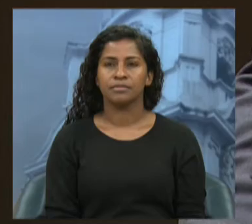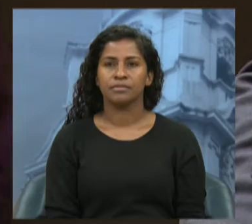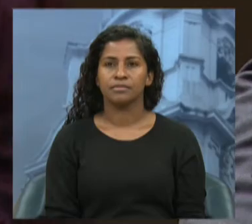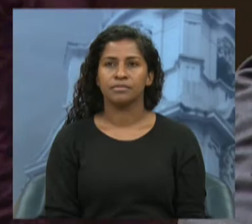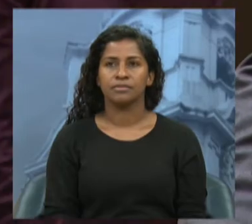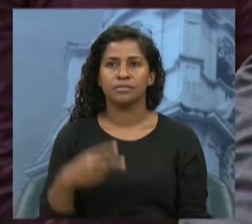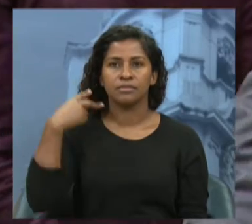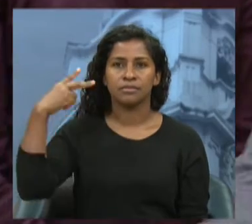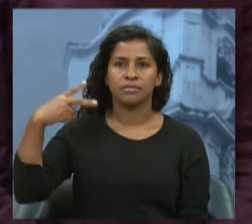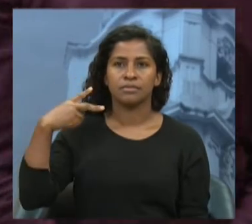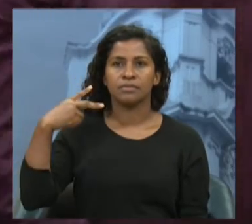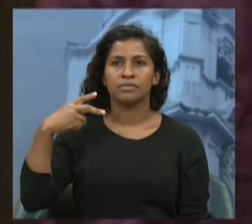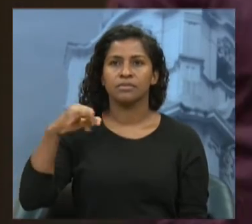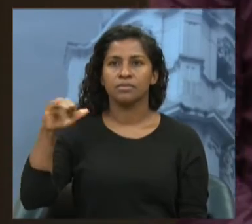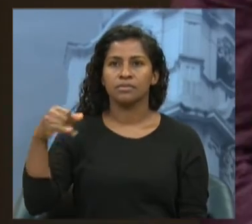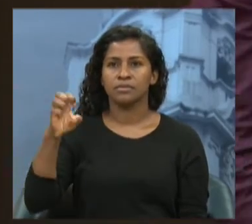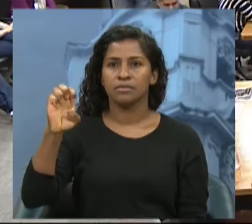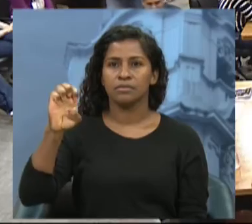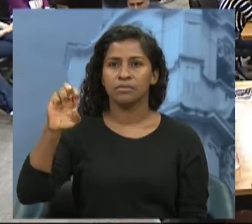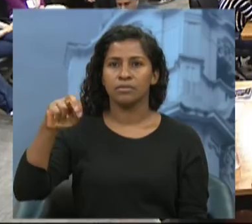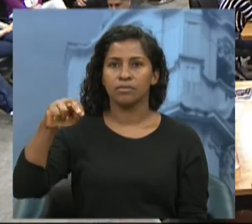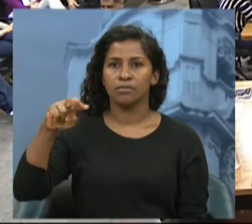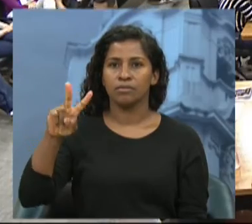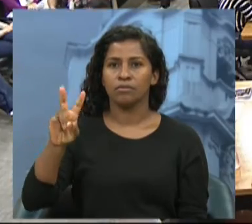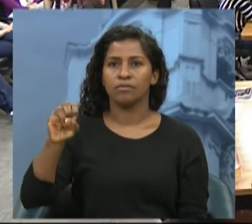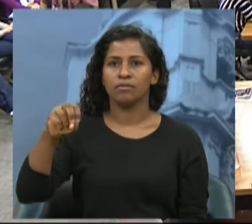Vereador Giovanni Colau.